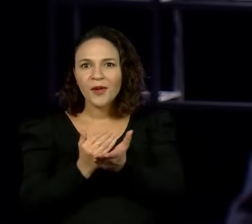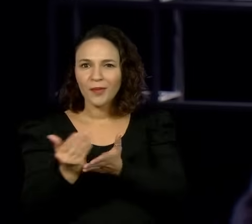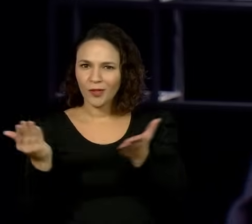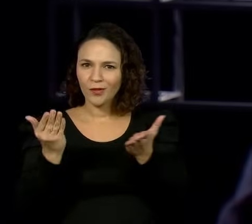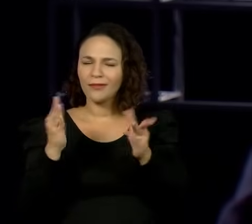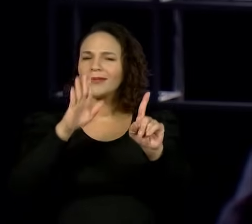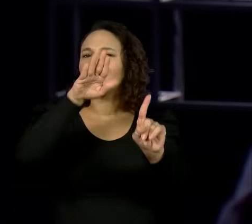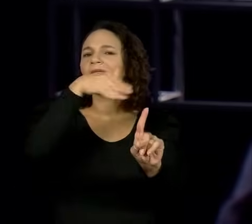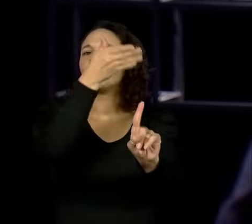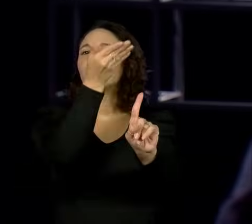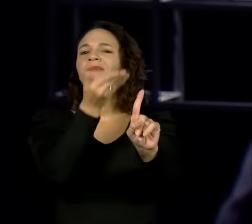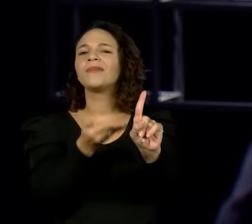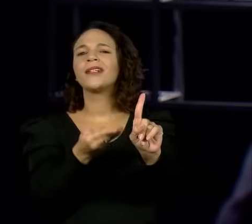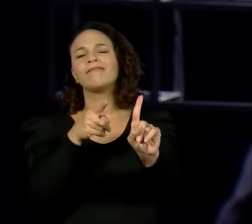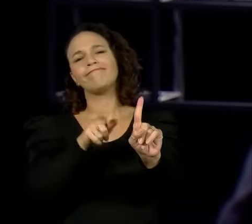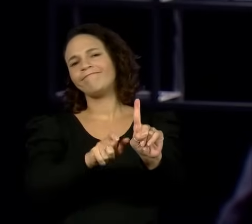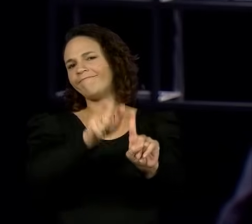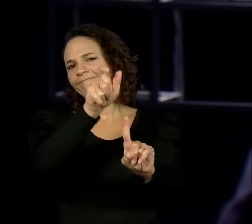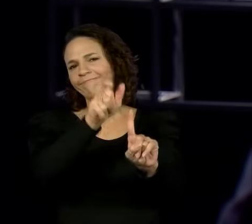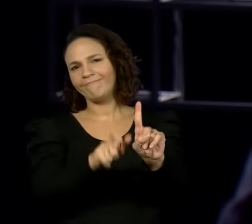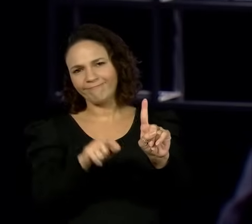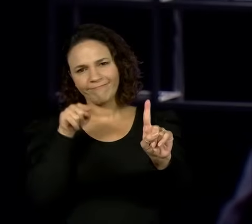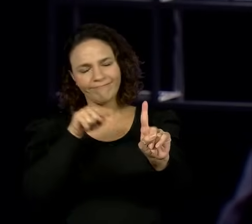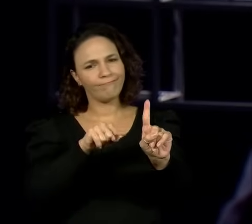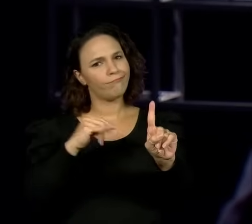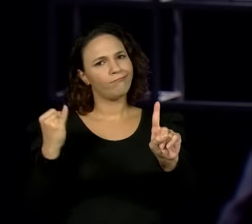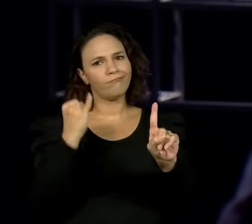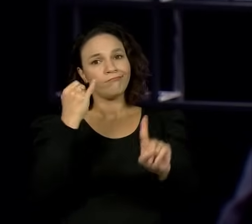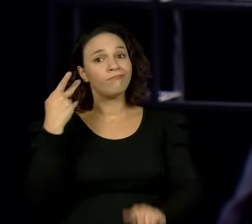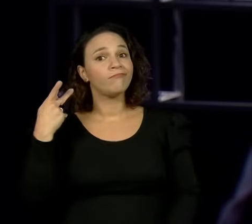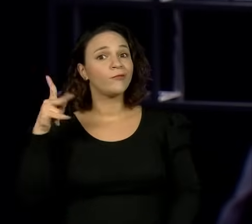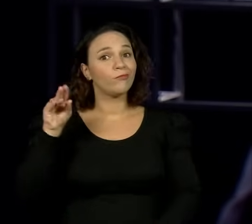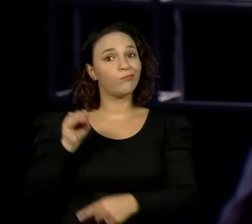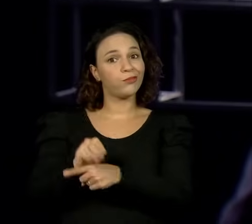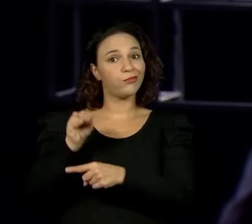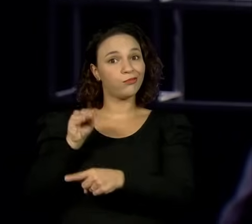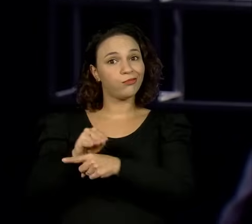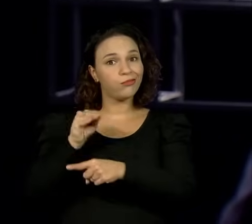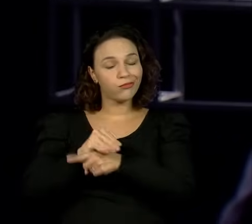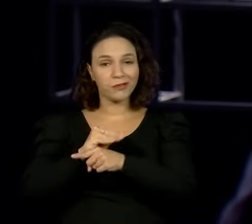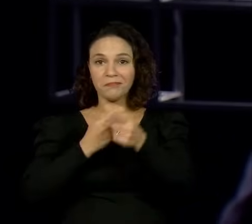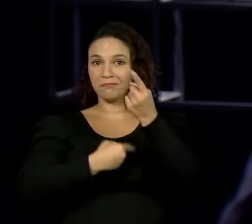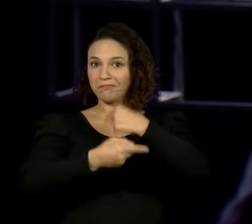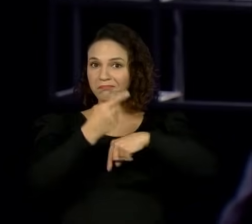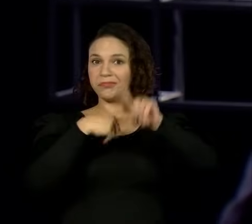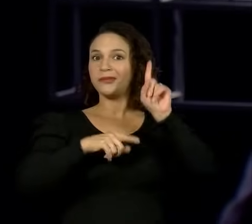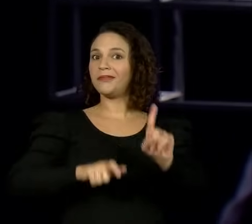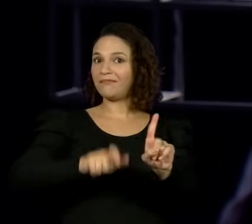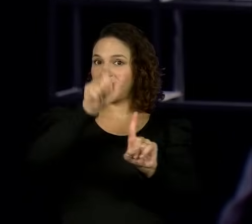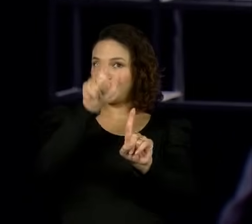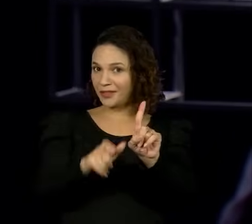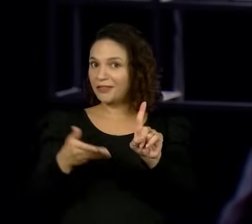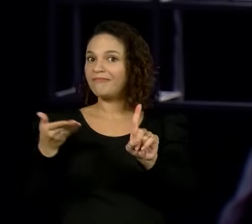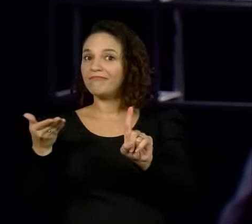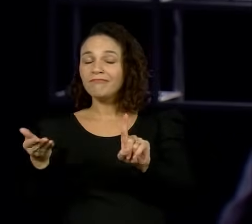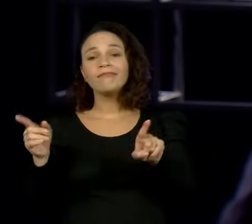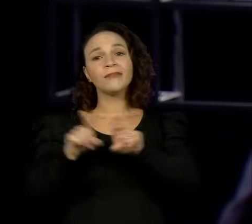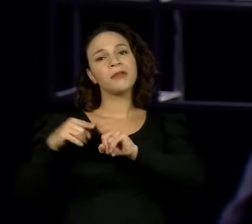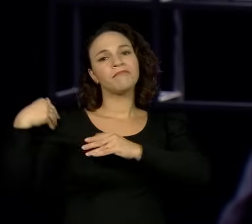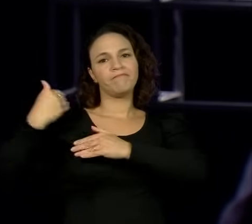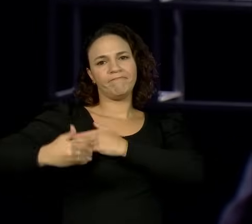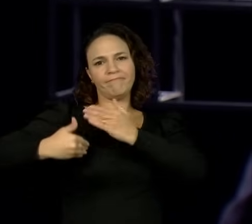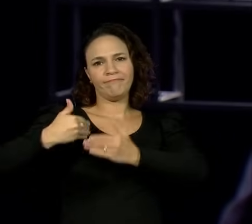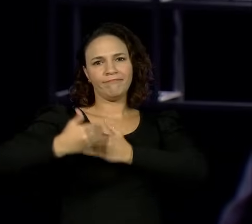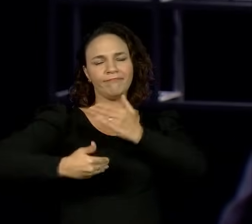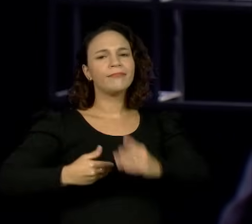uma homenagem a uma pessoa que foi fundamental na sua criação, no seu desenvolvimento como pessoa e também na sua